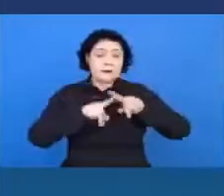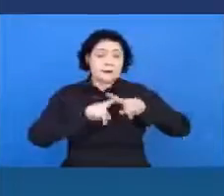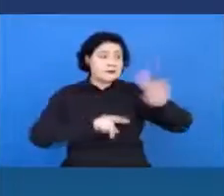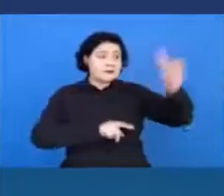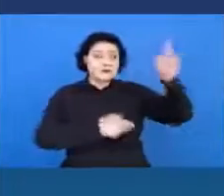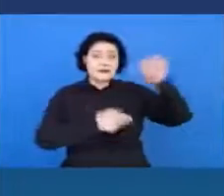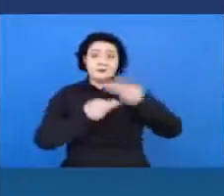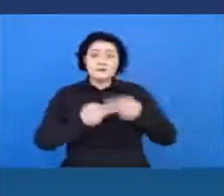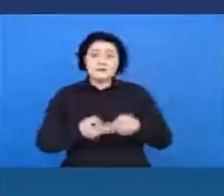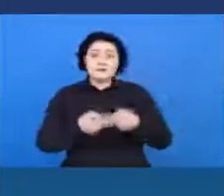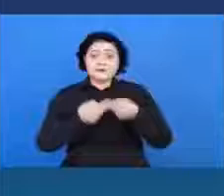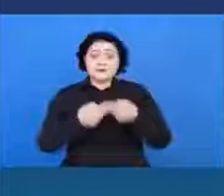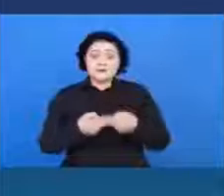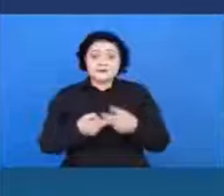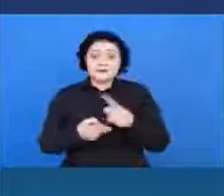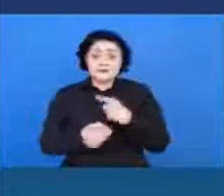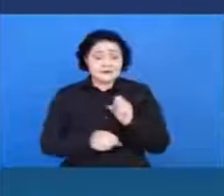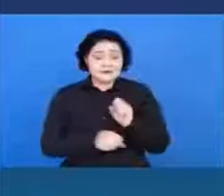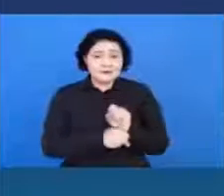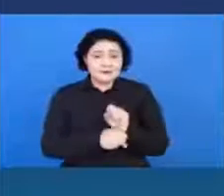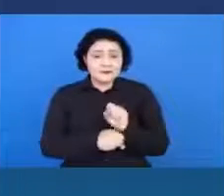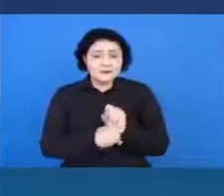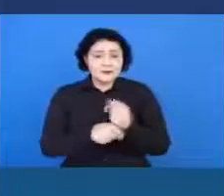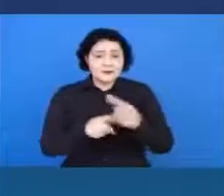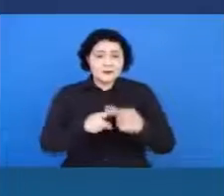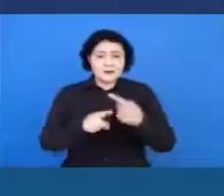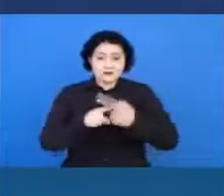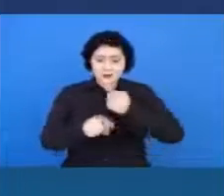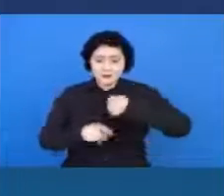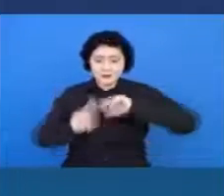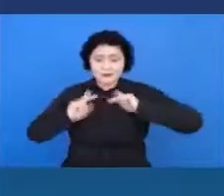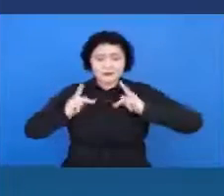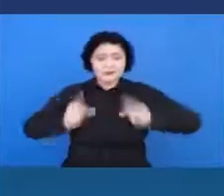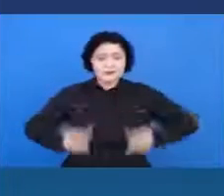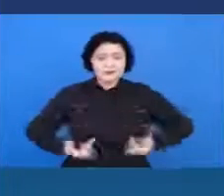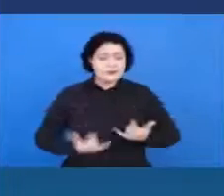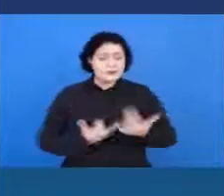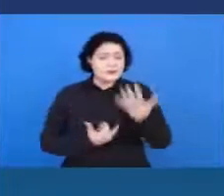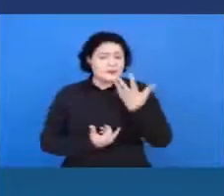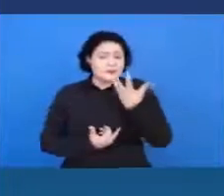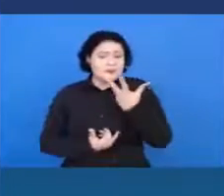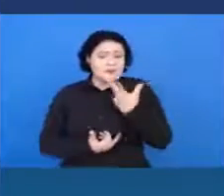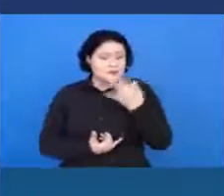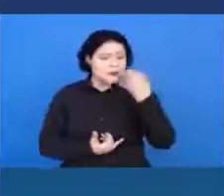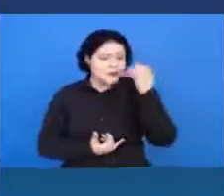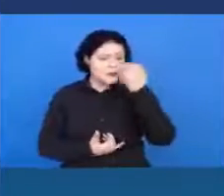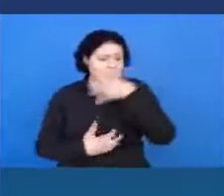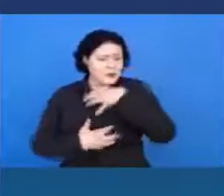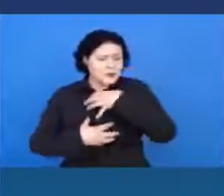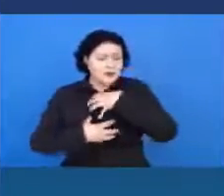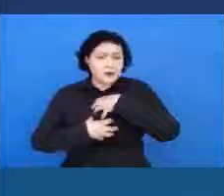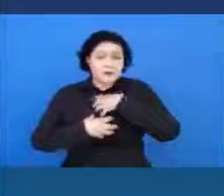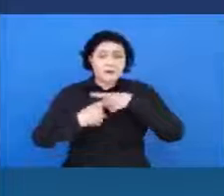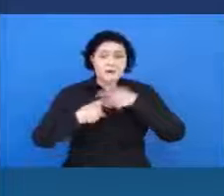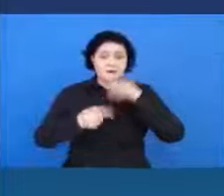com esses filhos que agem como crianças tolas embora seja um homens maduros